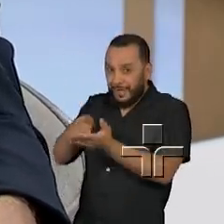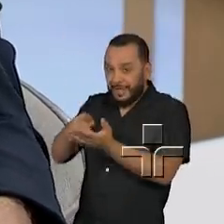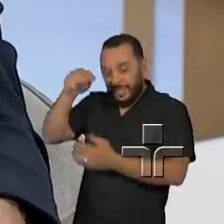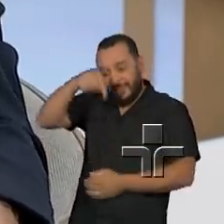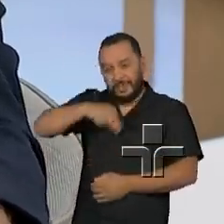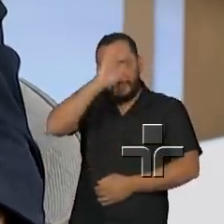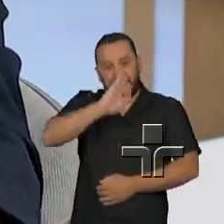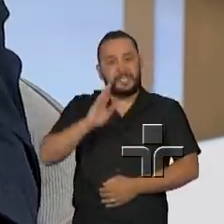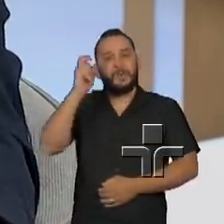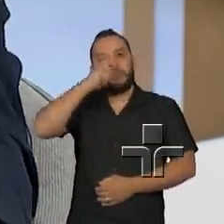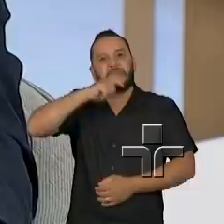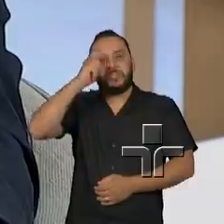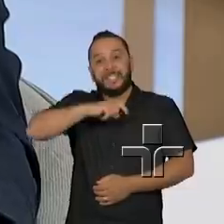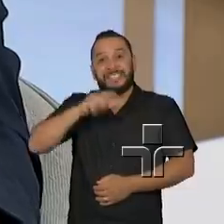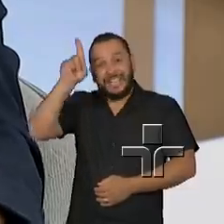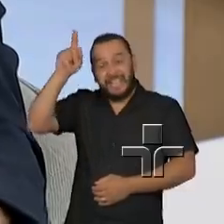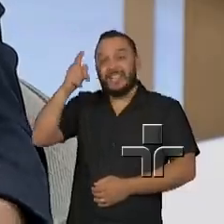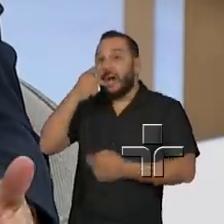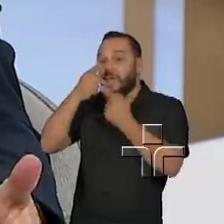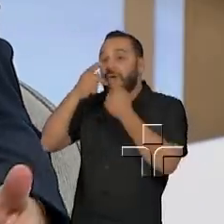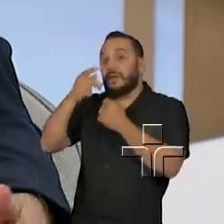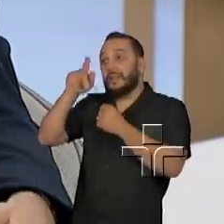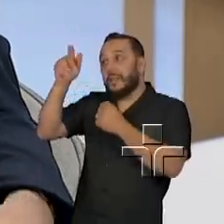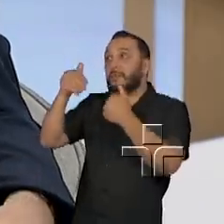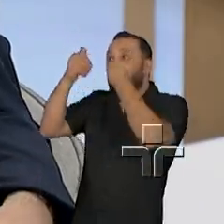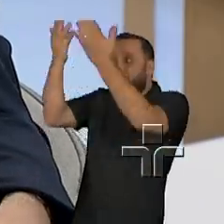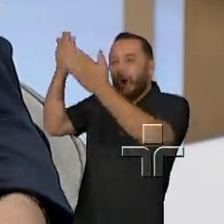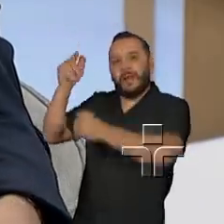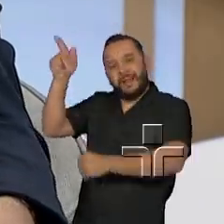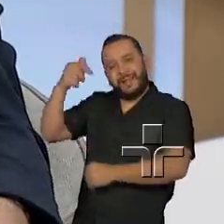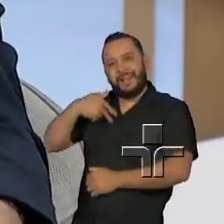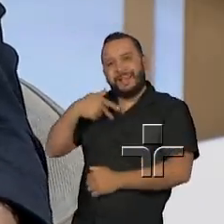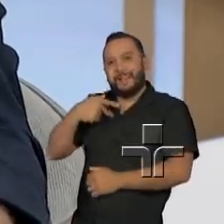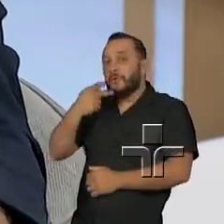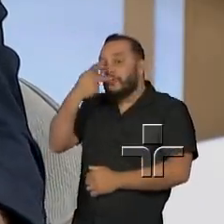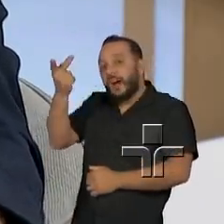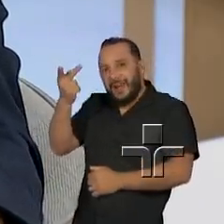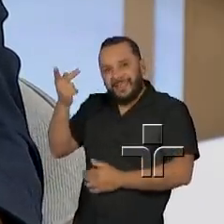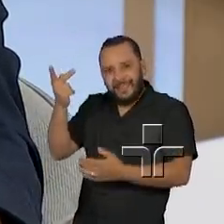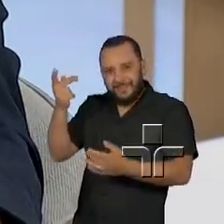afinal de contas, ele não queria ser linchado intelectualmente no exterior.